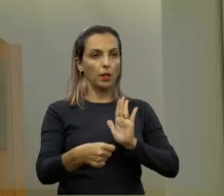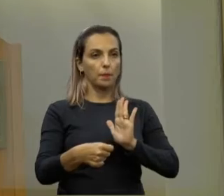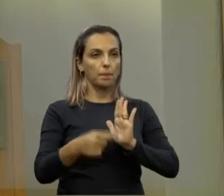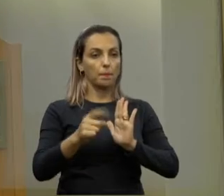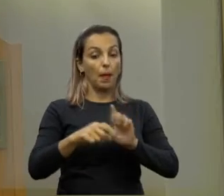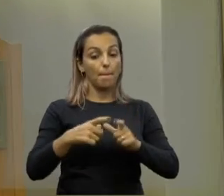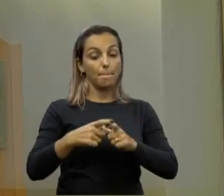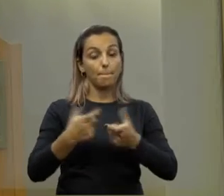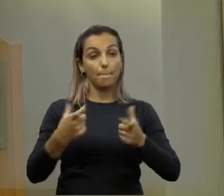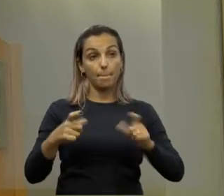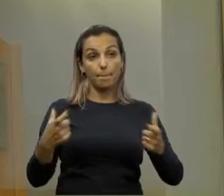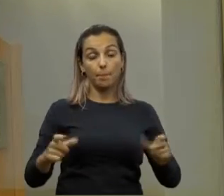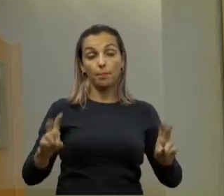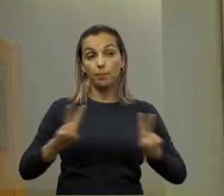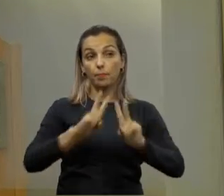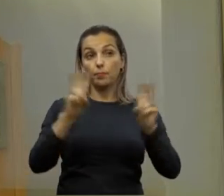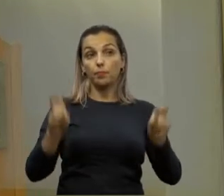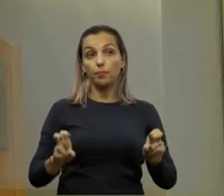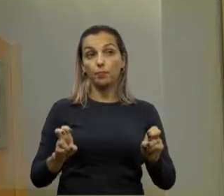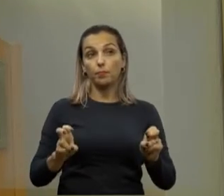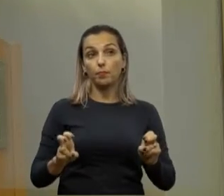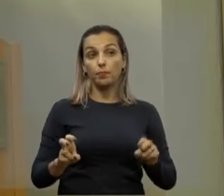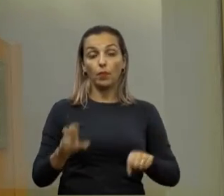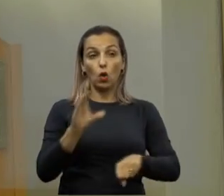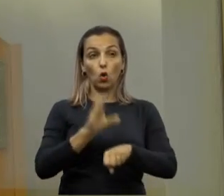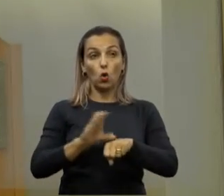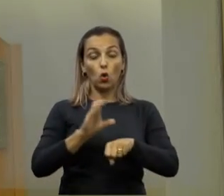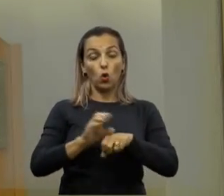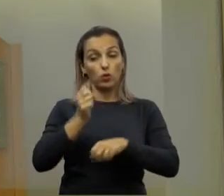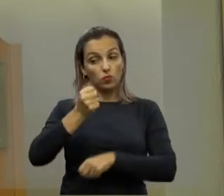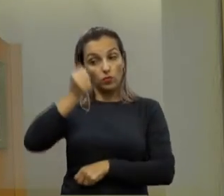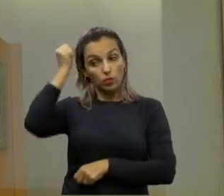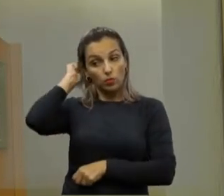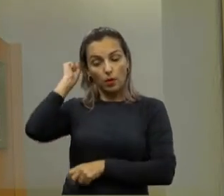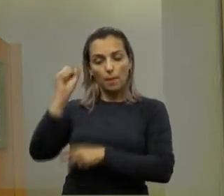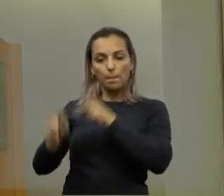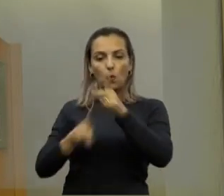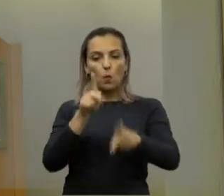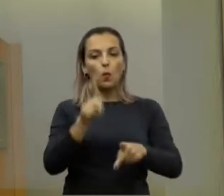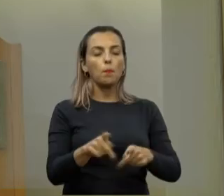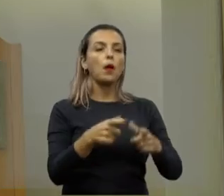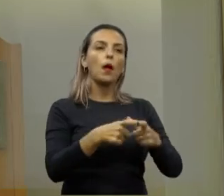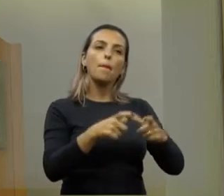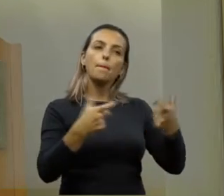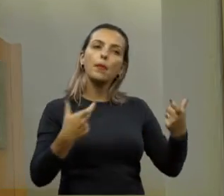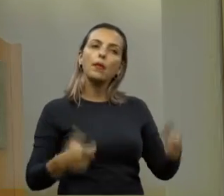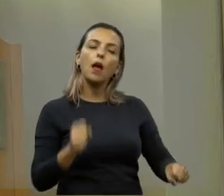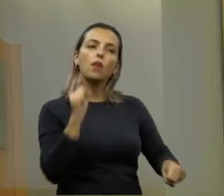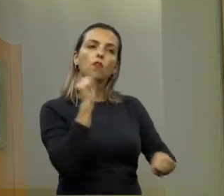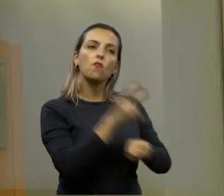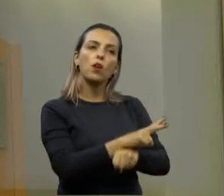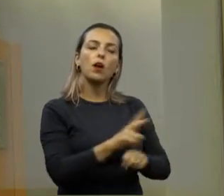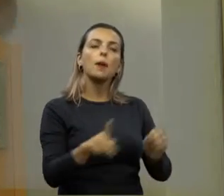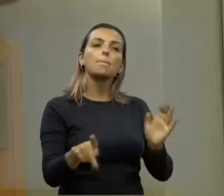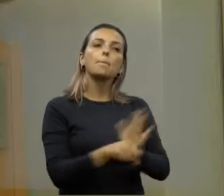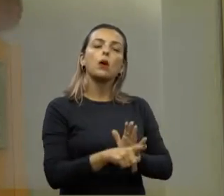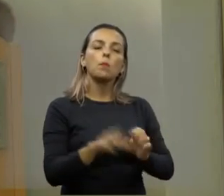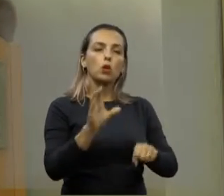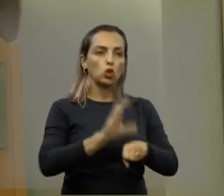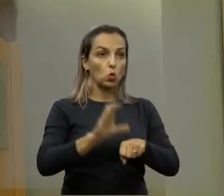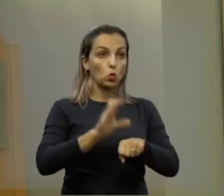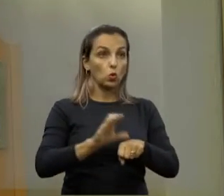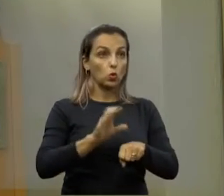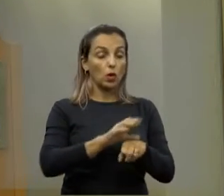grande maioria falava sobre os cursinhos populares doente conseguir ampliar a vaga oferta de vagas nos cursos populares